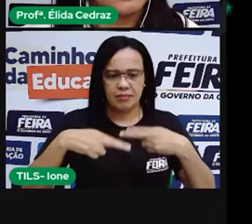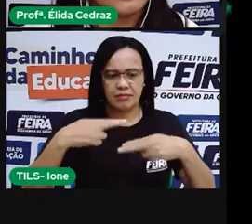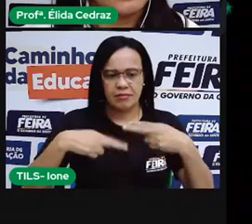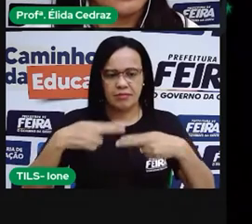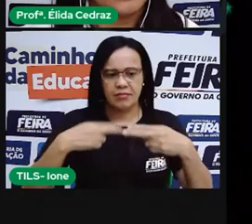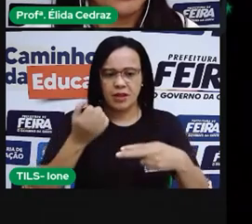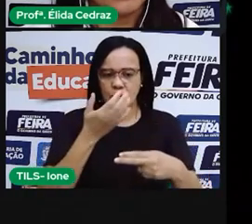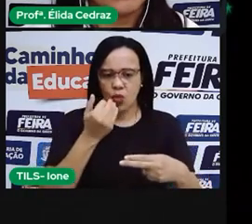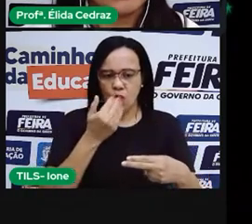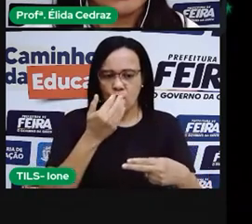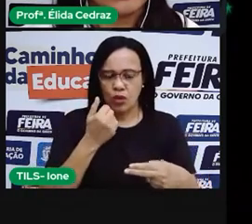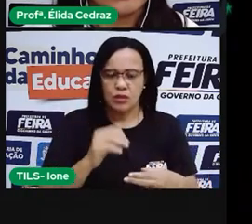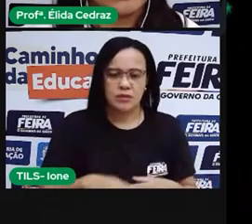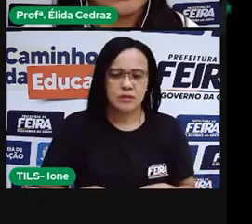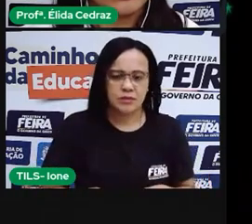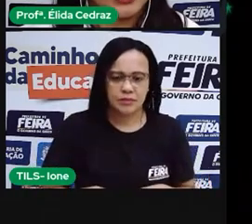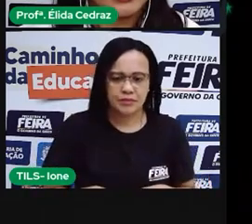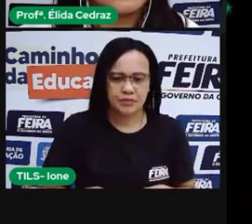Macarrão.